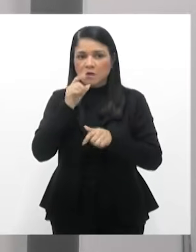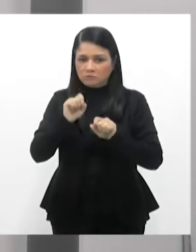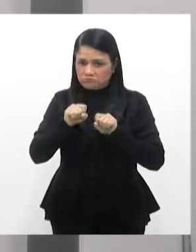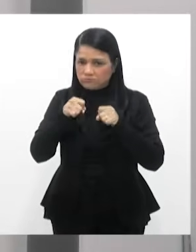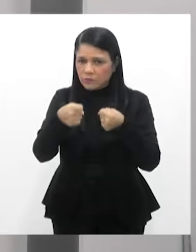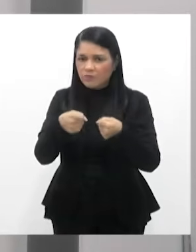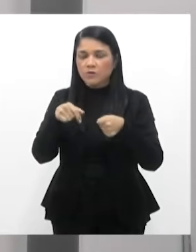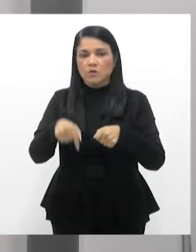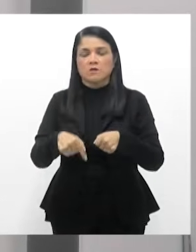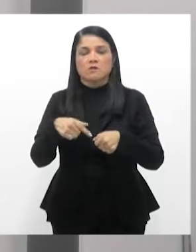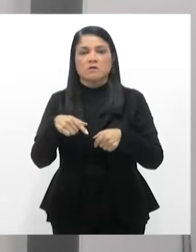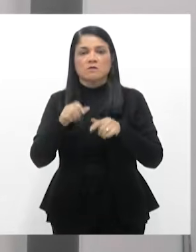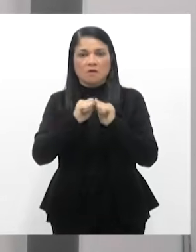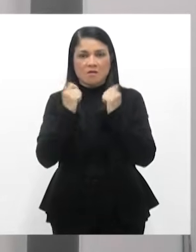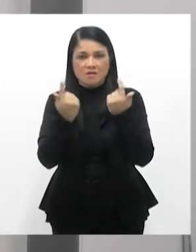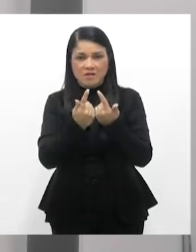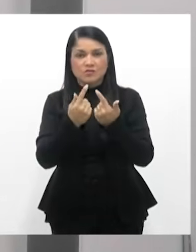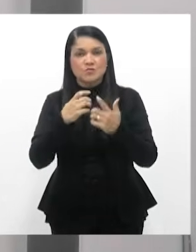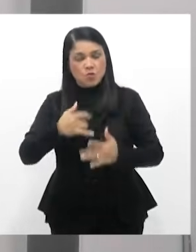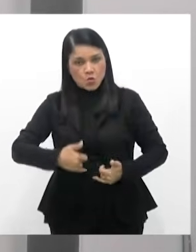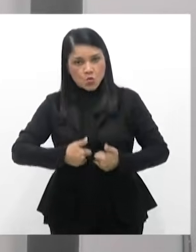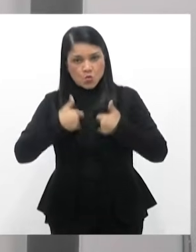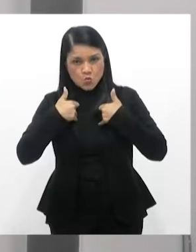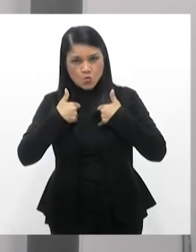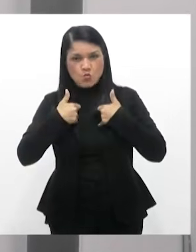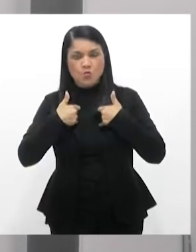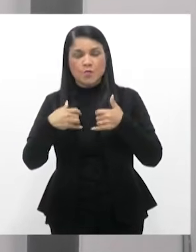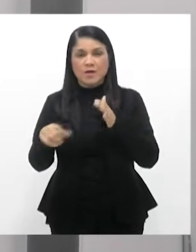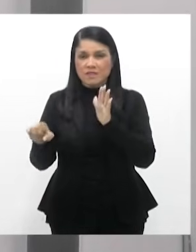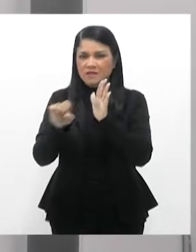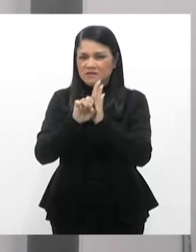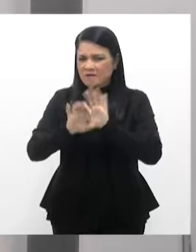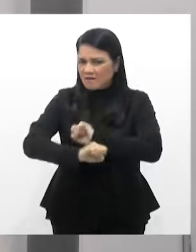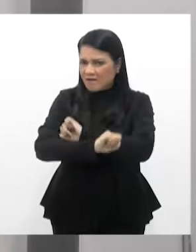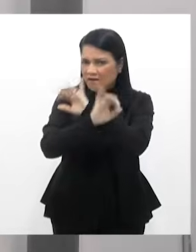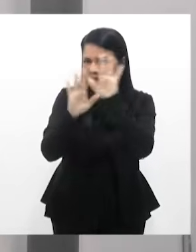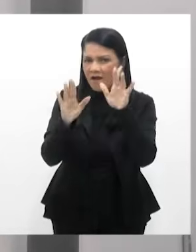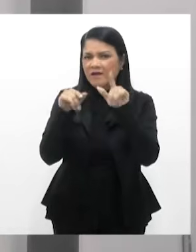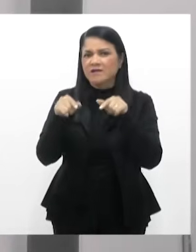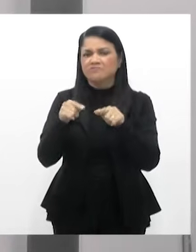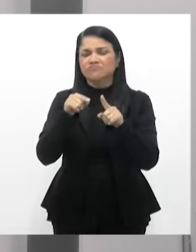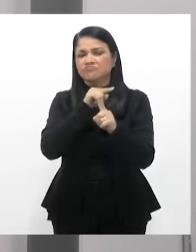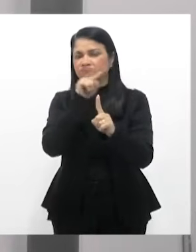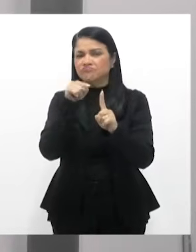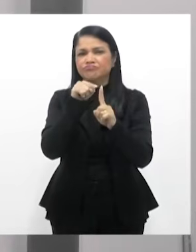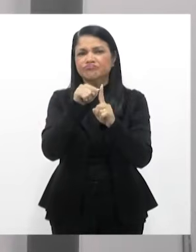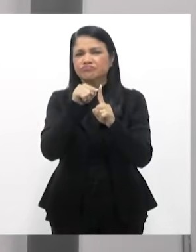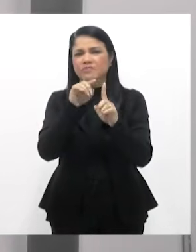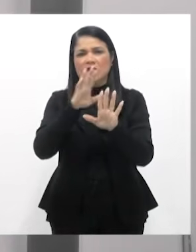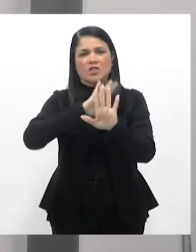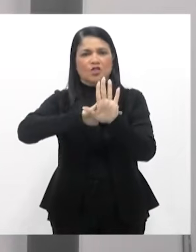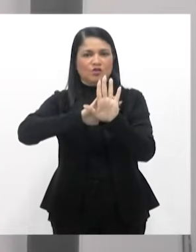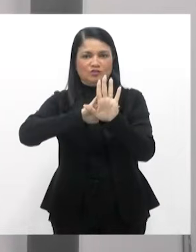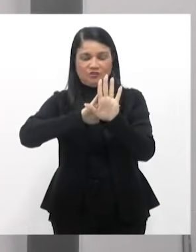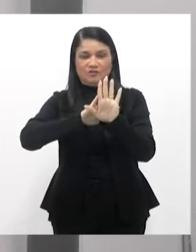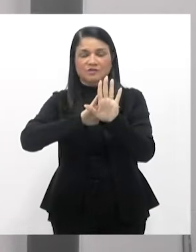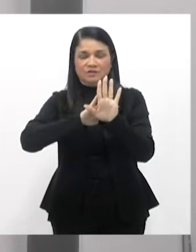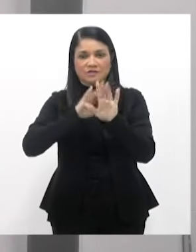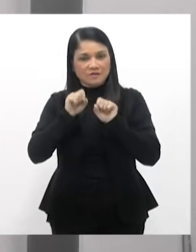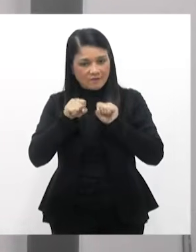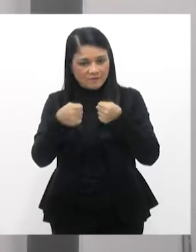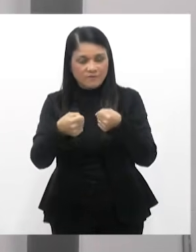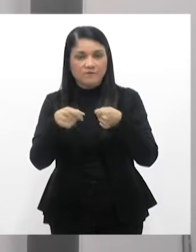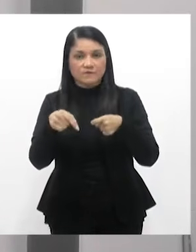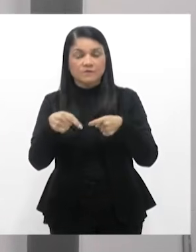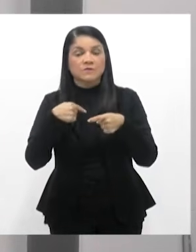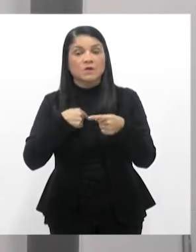casa e me orgulho muito de ter uma filiação clara, uma identidade clara nas bandeiras ideológicas que defendo. Por outro lado,